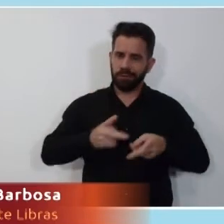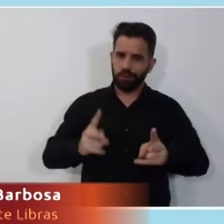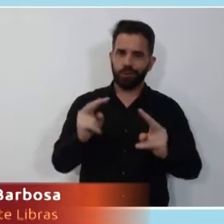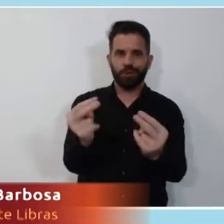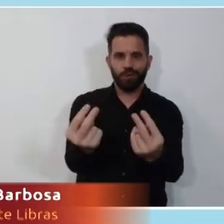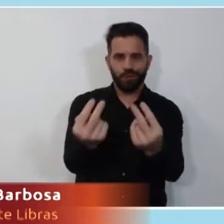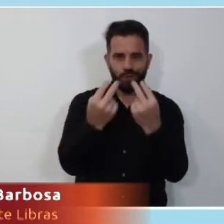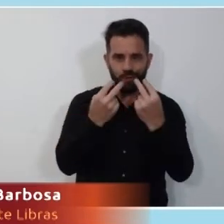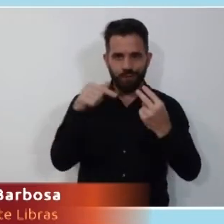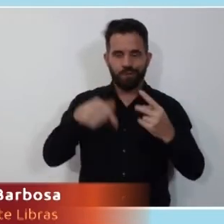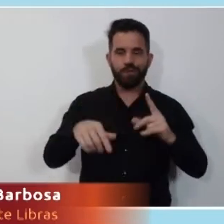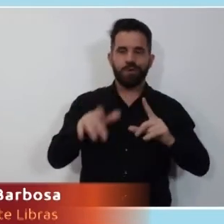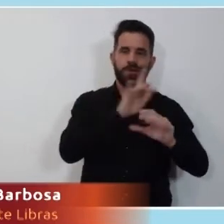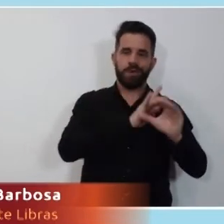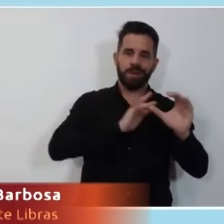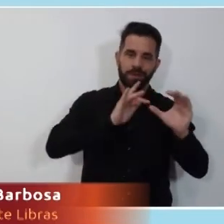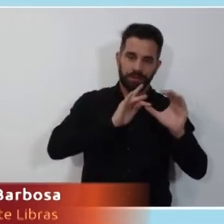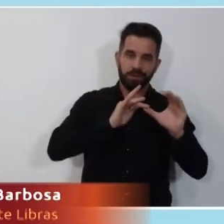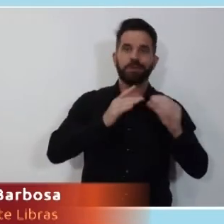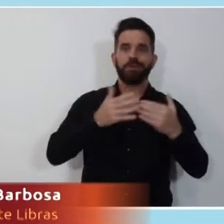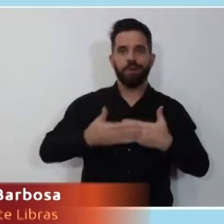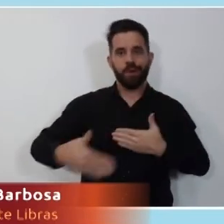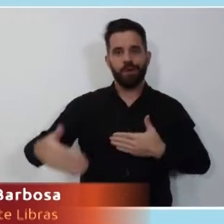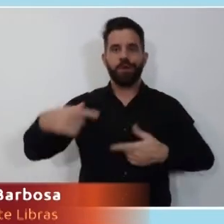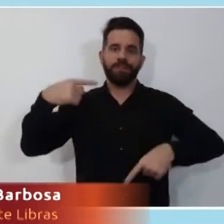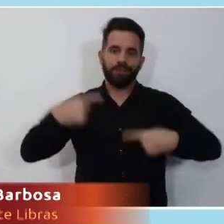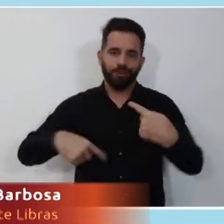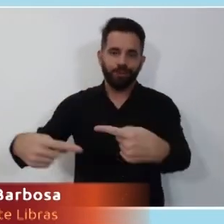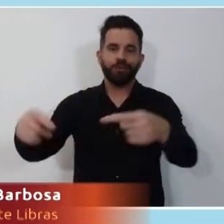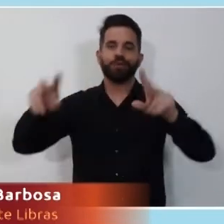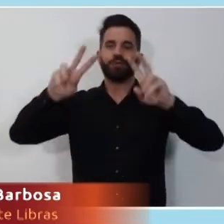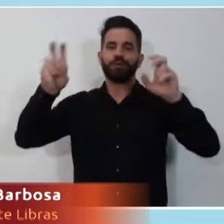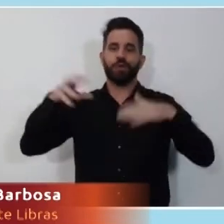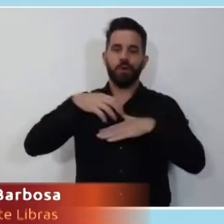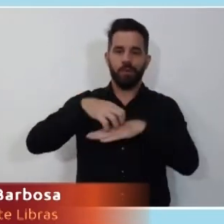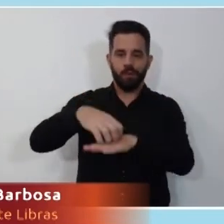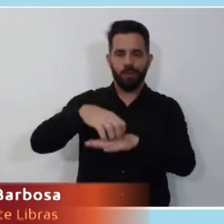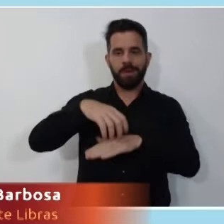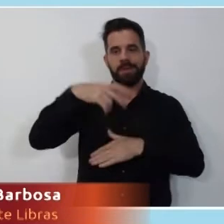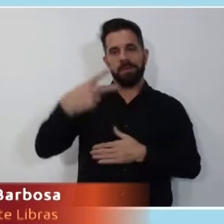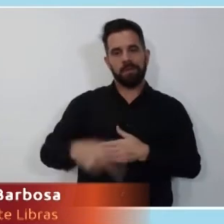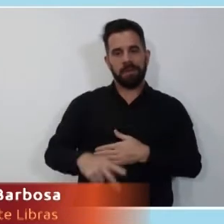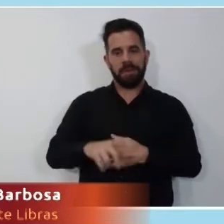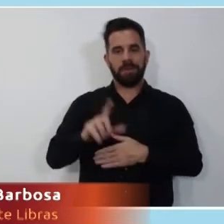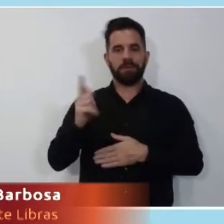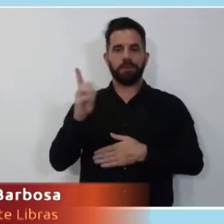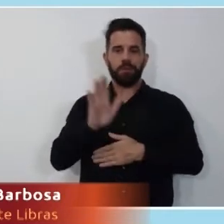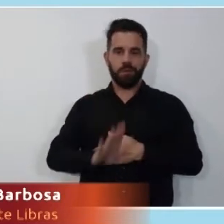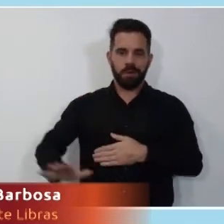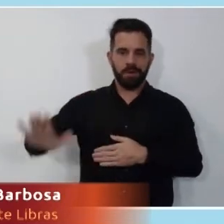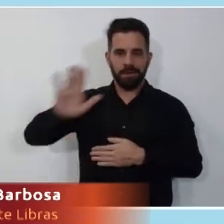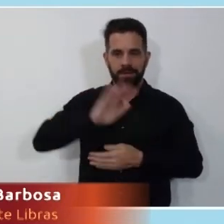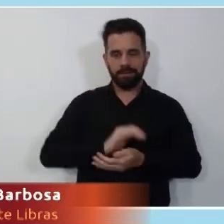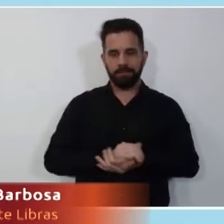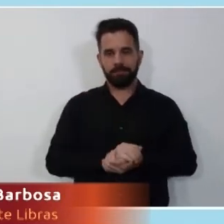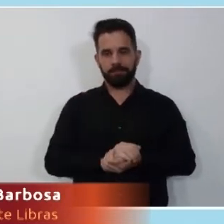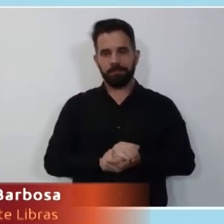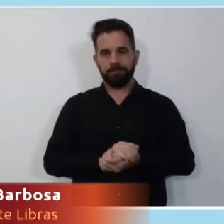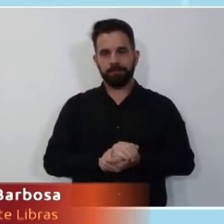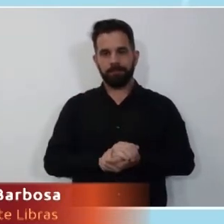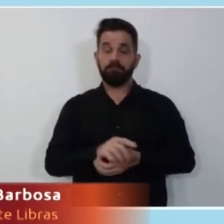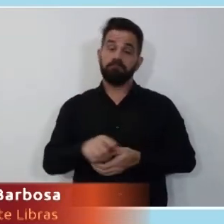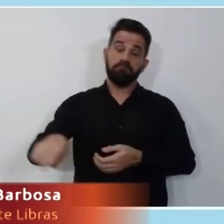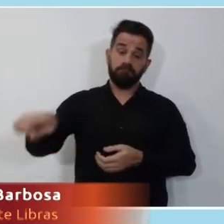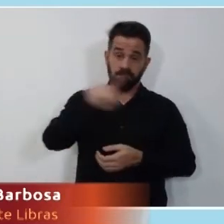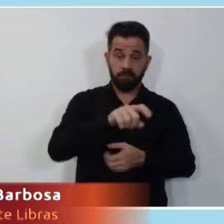gente, porque no próximo bloco nós vamos continuar a discutir a mobilidade urbana aqui na cidade de Goiânia. Você